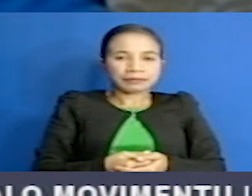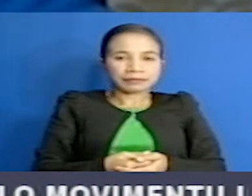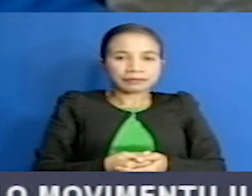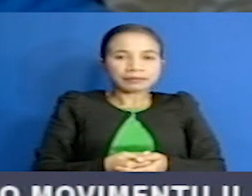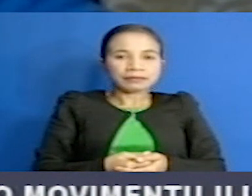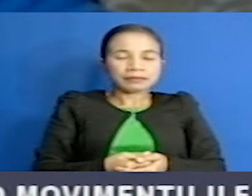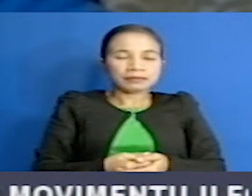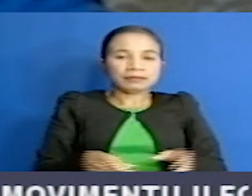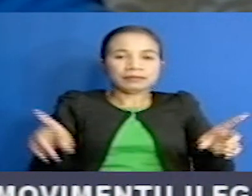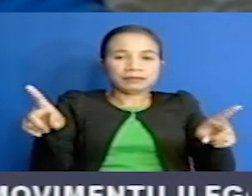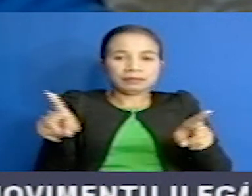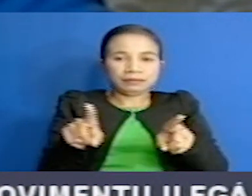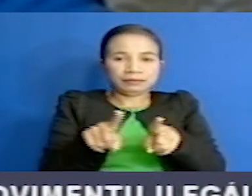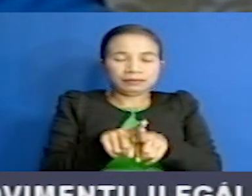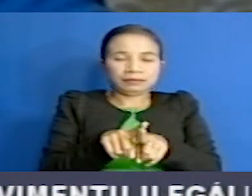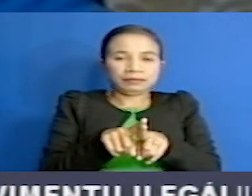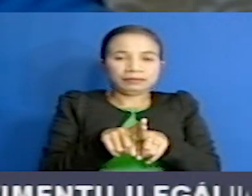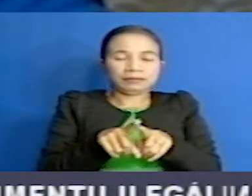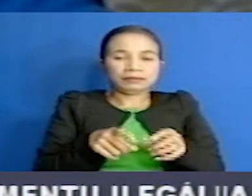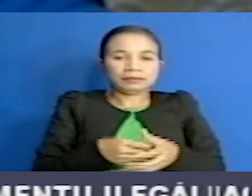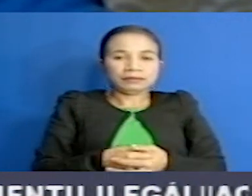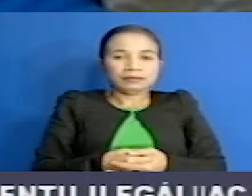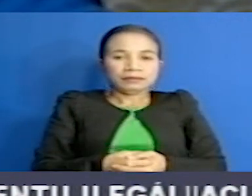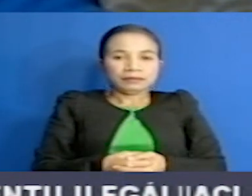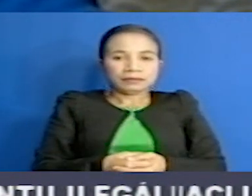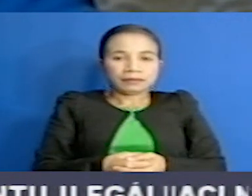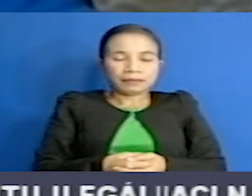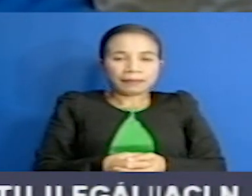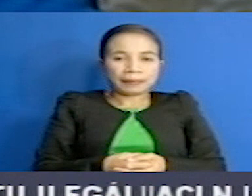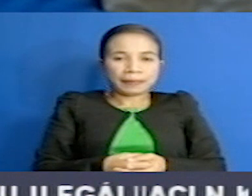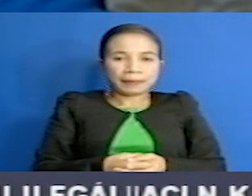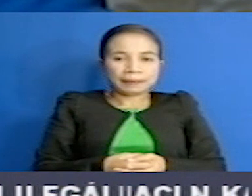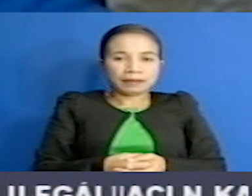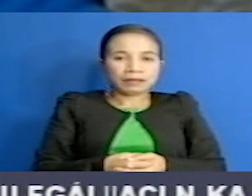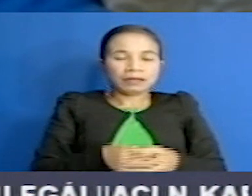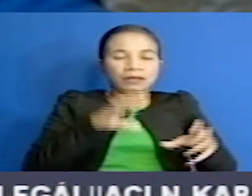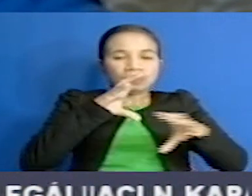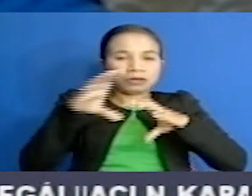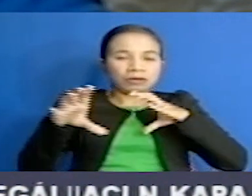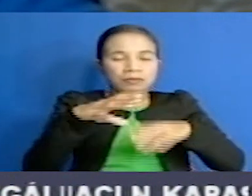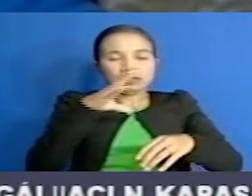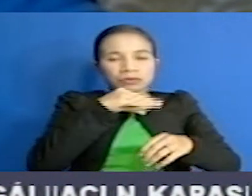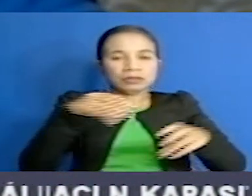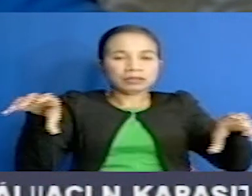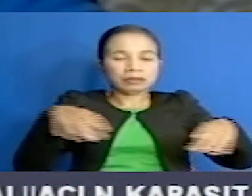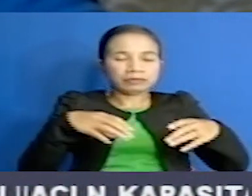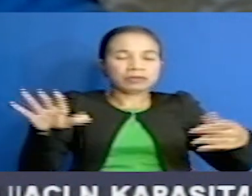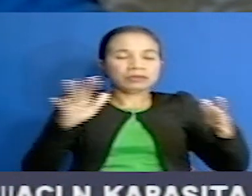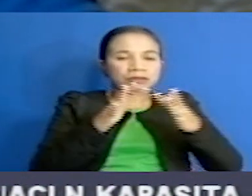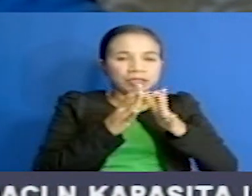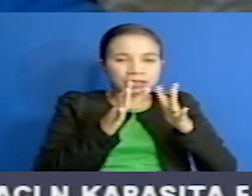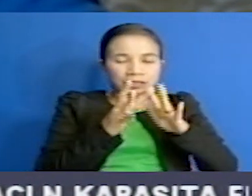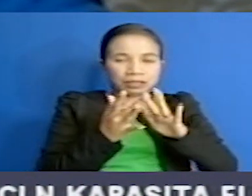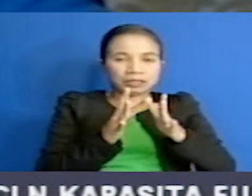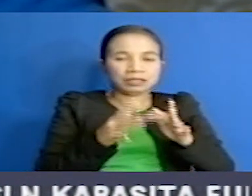conduzido a essa parelha para serviço de comunicação, no serviço digital, ainda em Bêmaca,